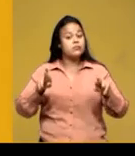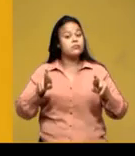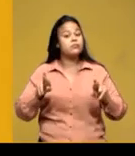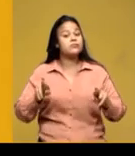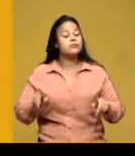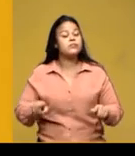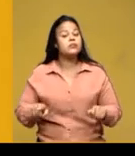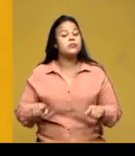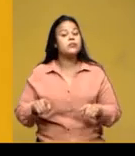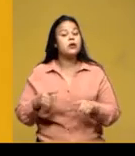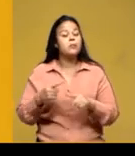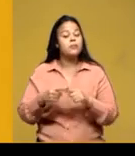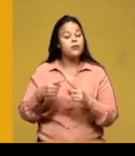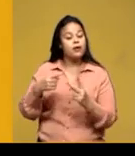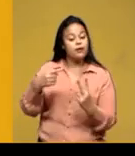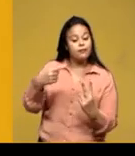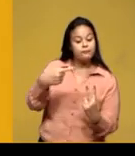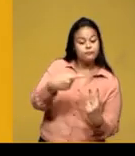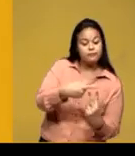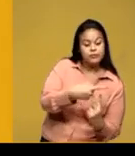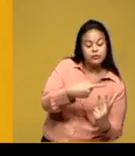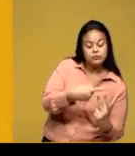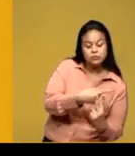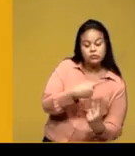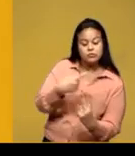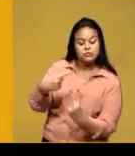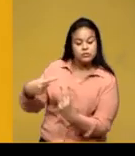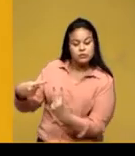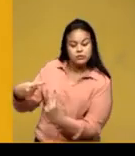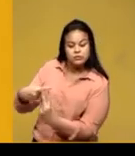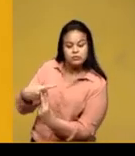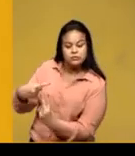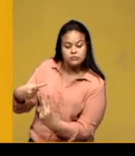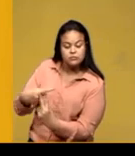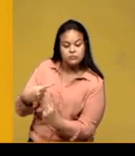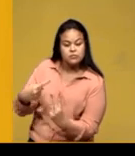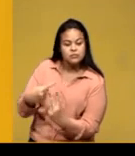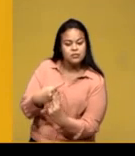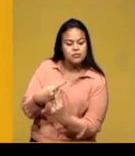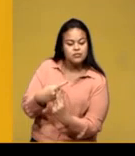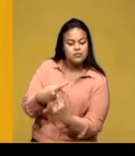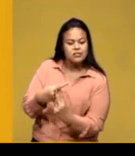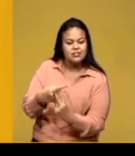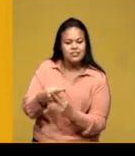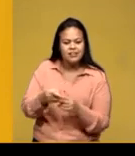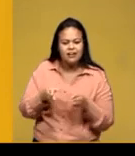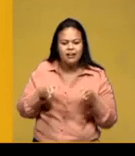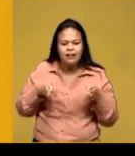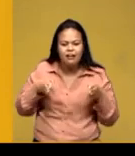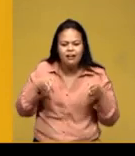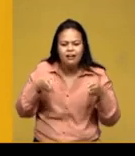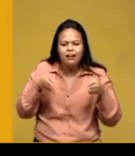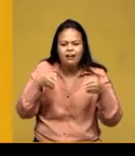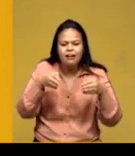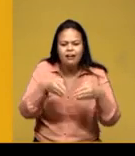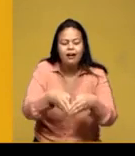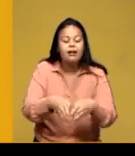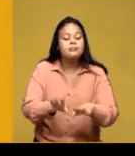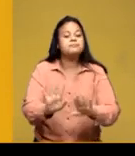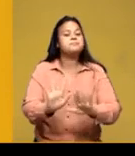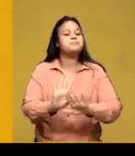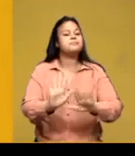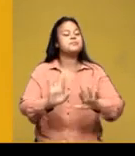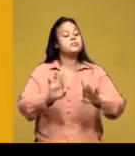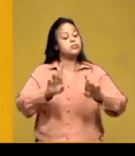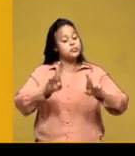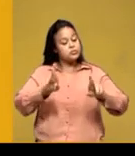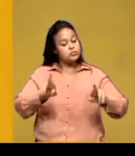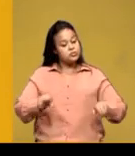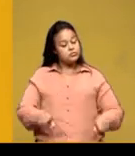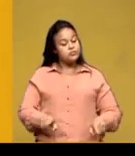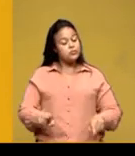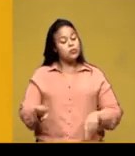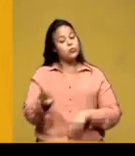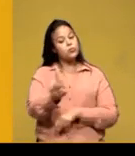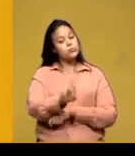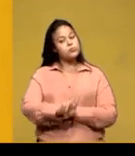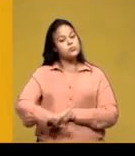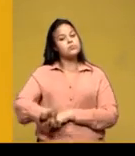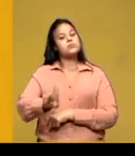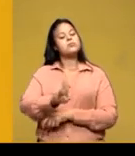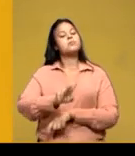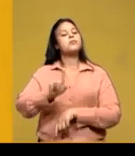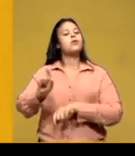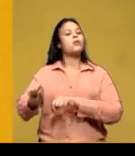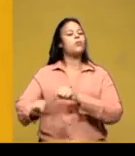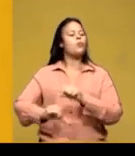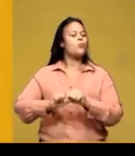os vetores colocados não estão mais apontando para o mesmo lado. Nós usaremos, nesse caso,